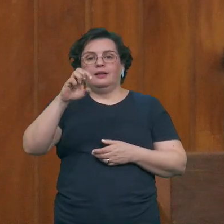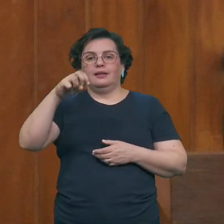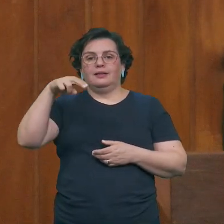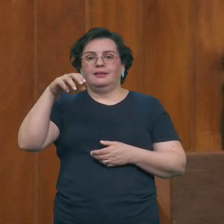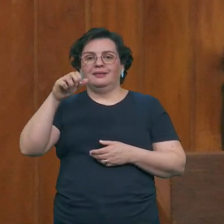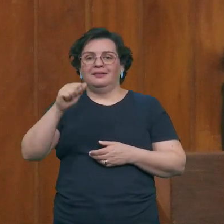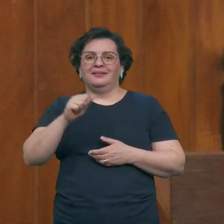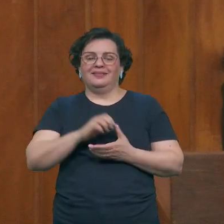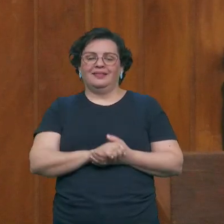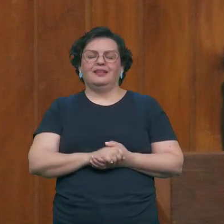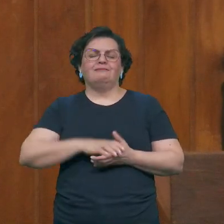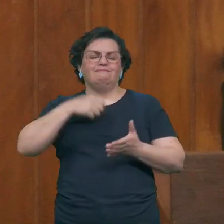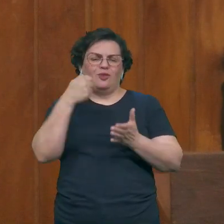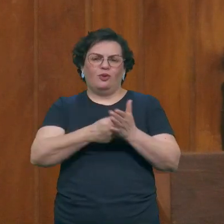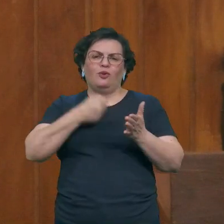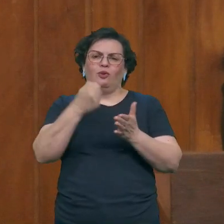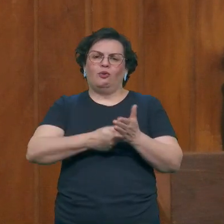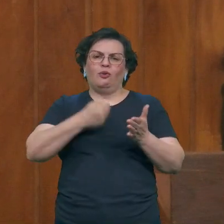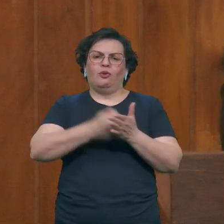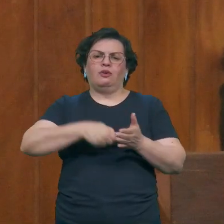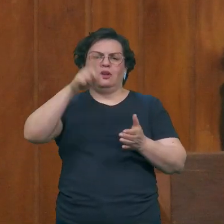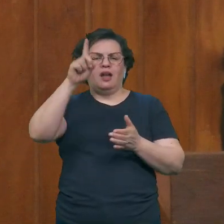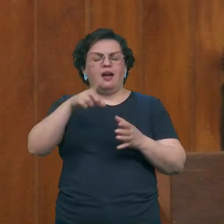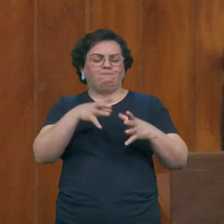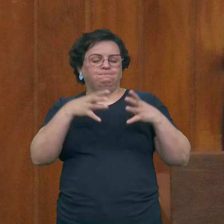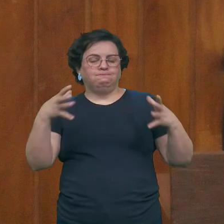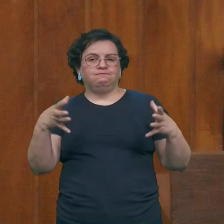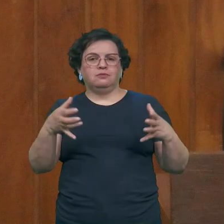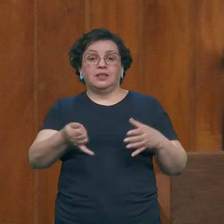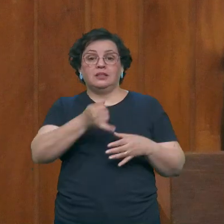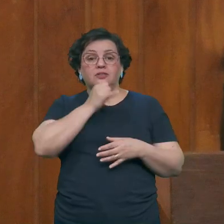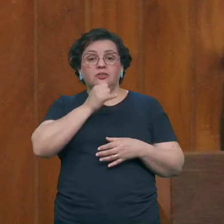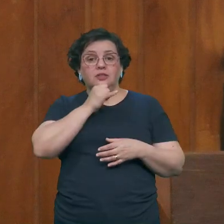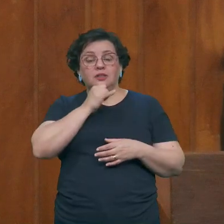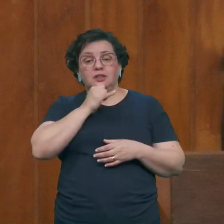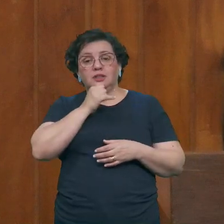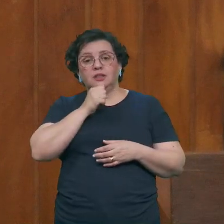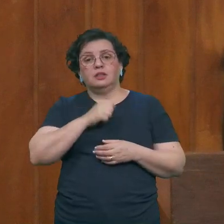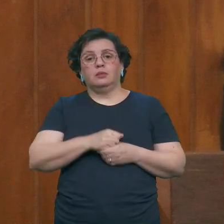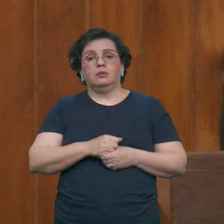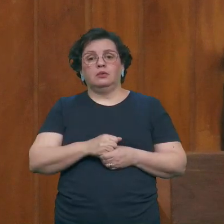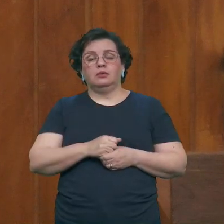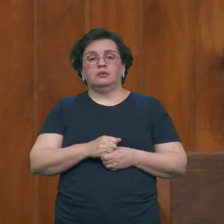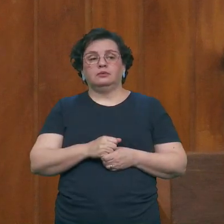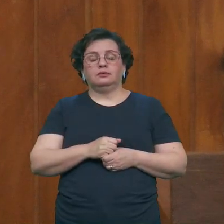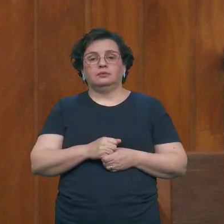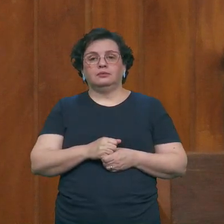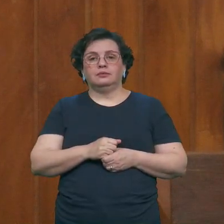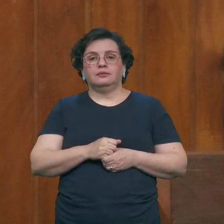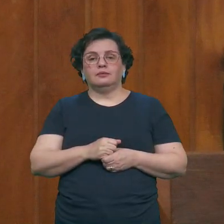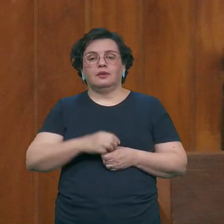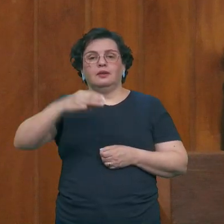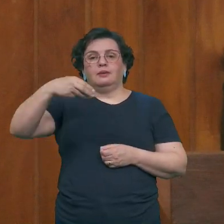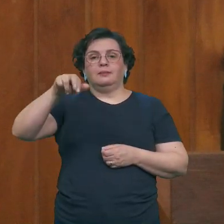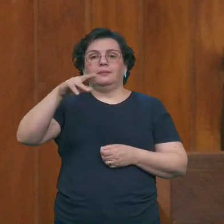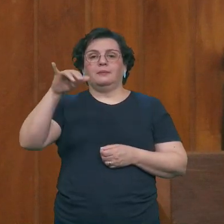vem passando, né? E é um grande exemplo dali de Maria, Maria Madalena, o que ela